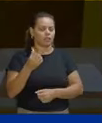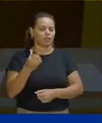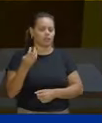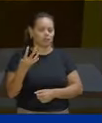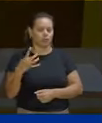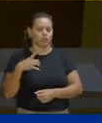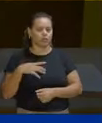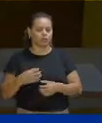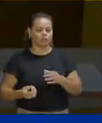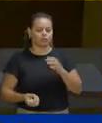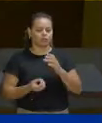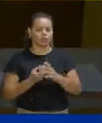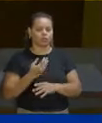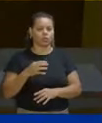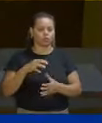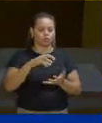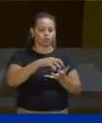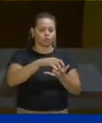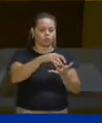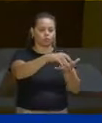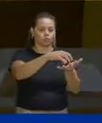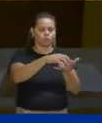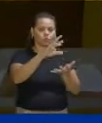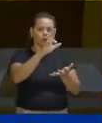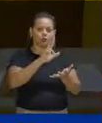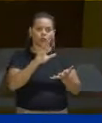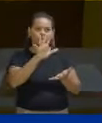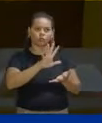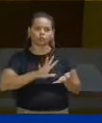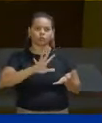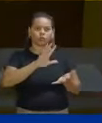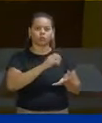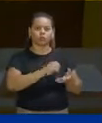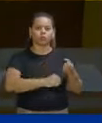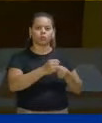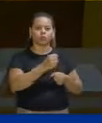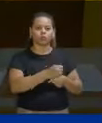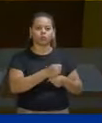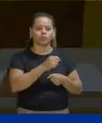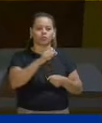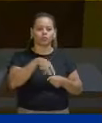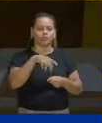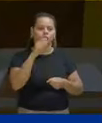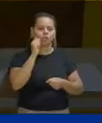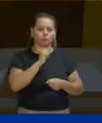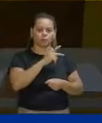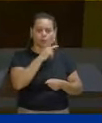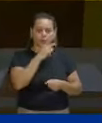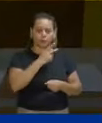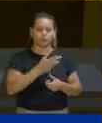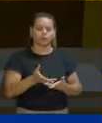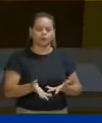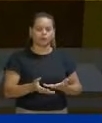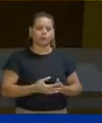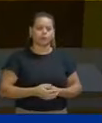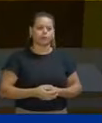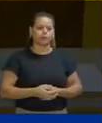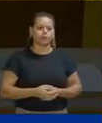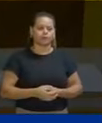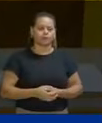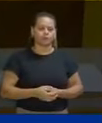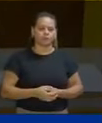13.964/2019, e a criação de núcleos regionais eleitorais das garantias no âmbito da Justiça Eleitoral do Amapá.